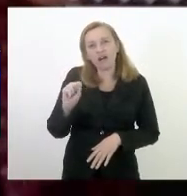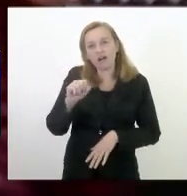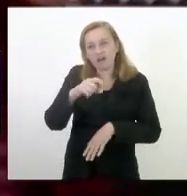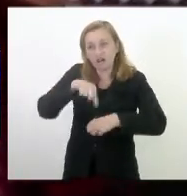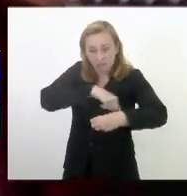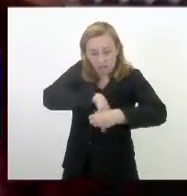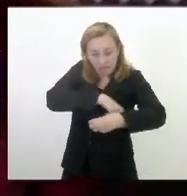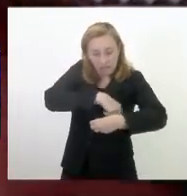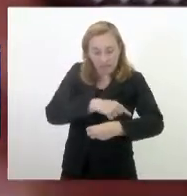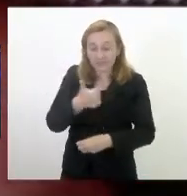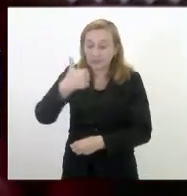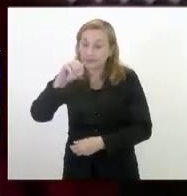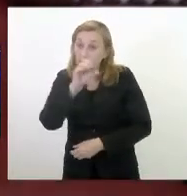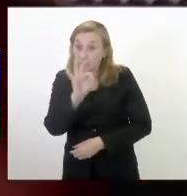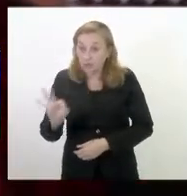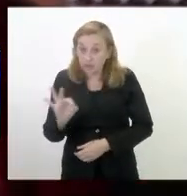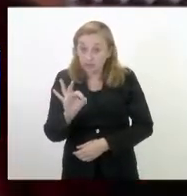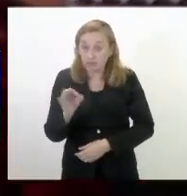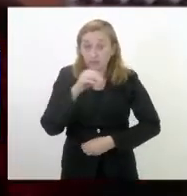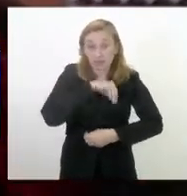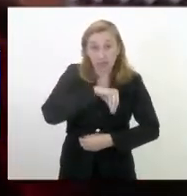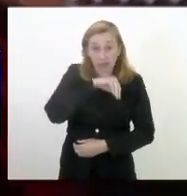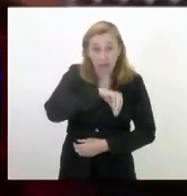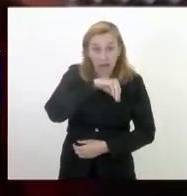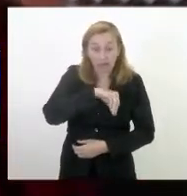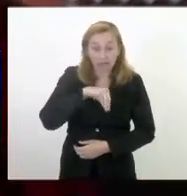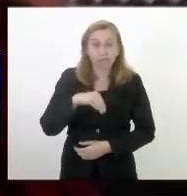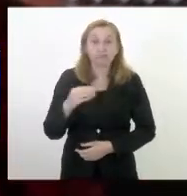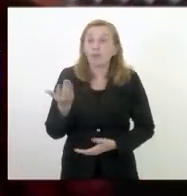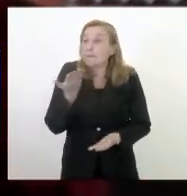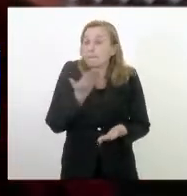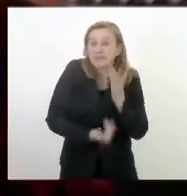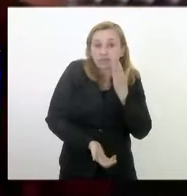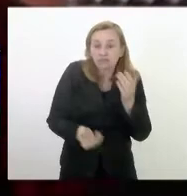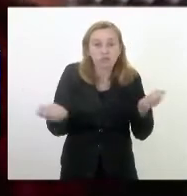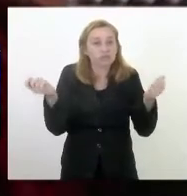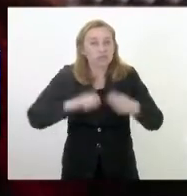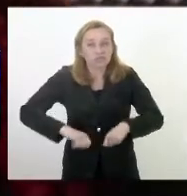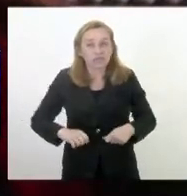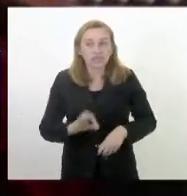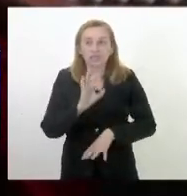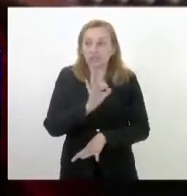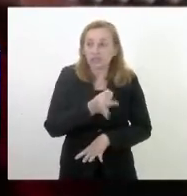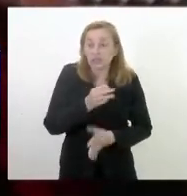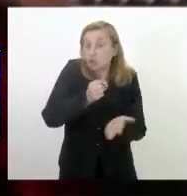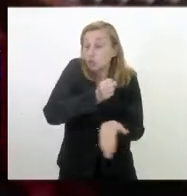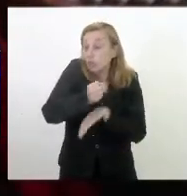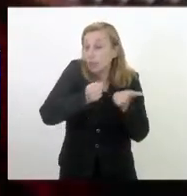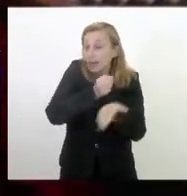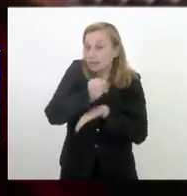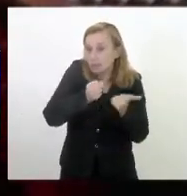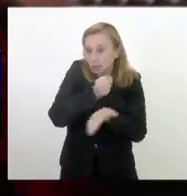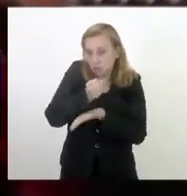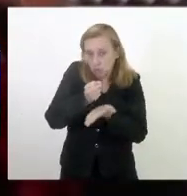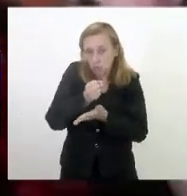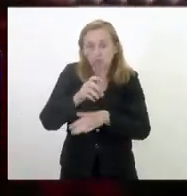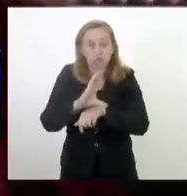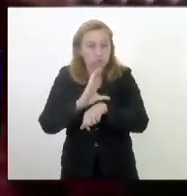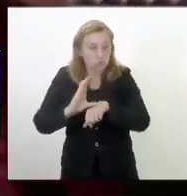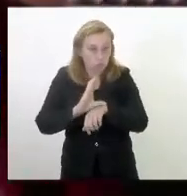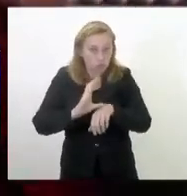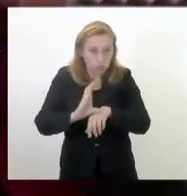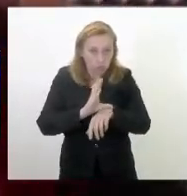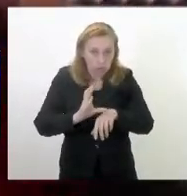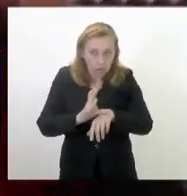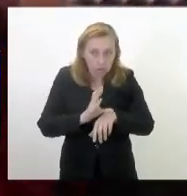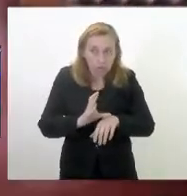10% do salário mínimo, que perdeu a sua capacidade de garantir o básico constitucional a